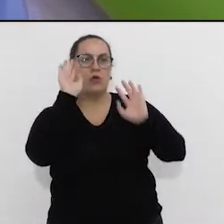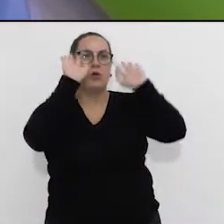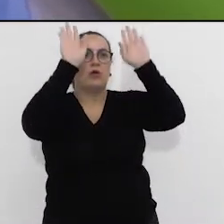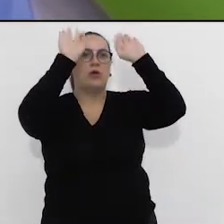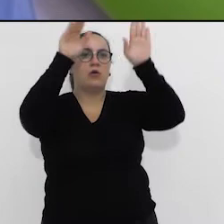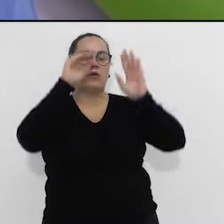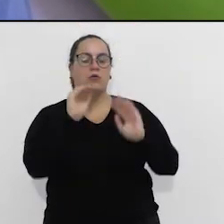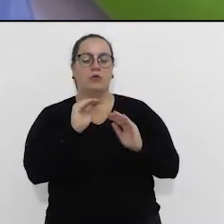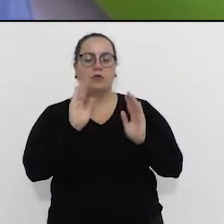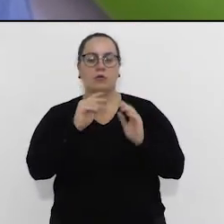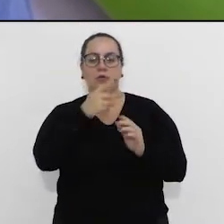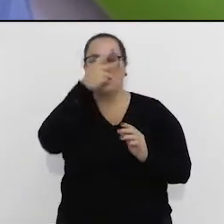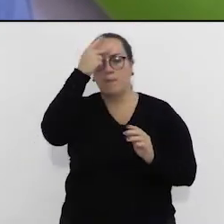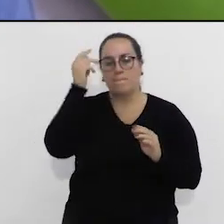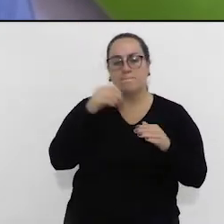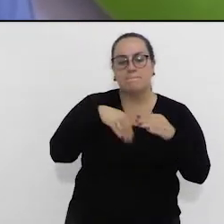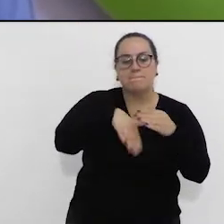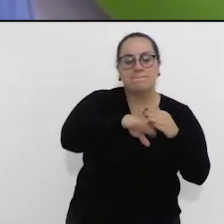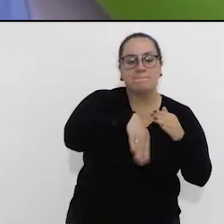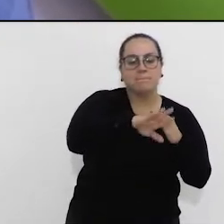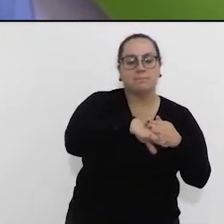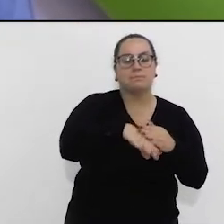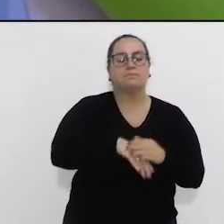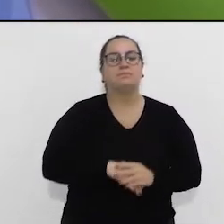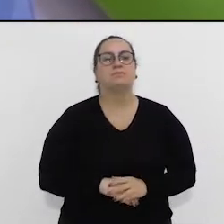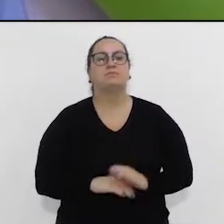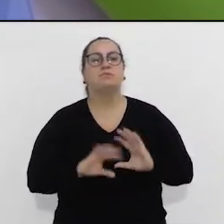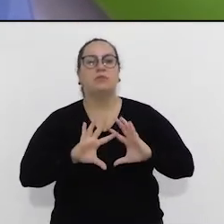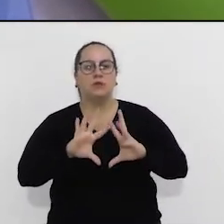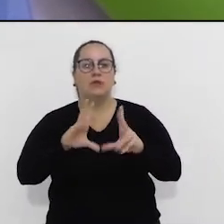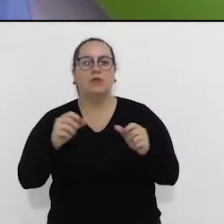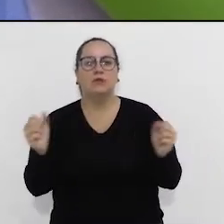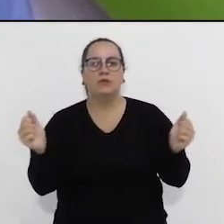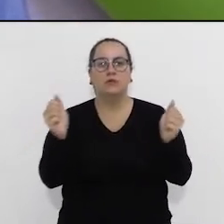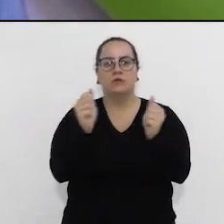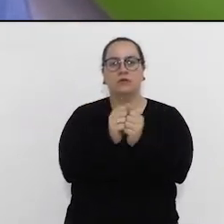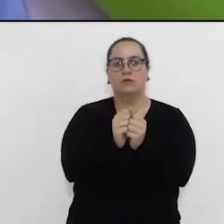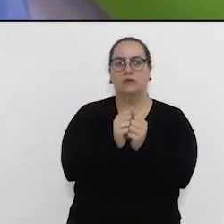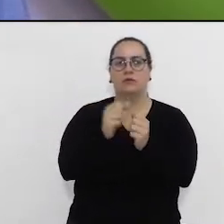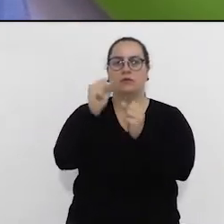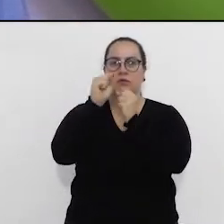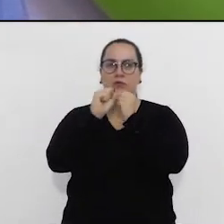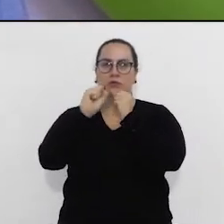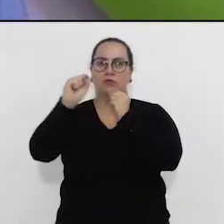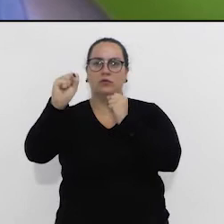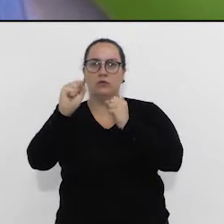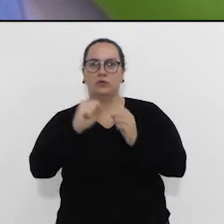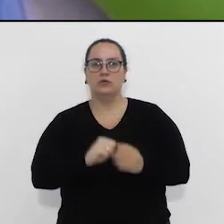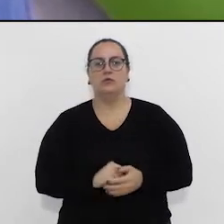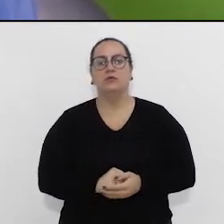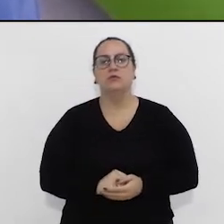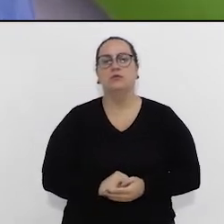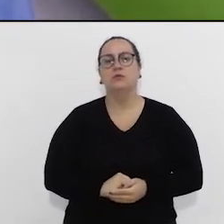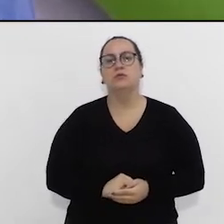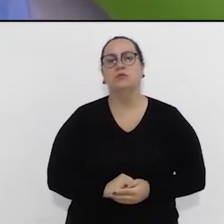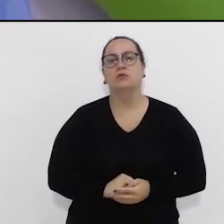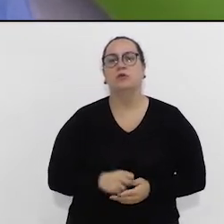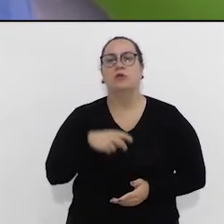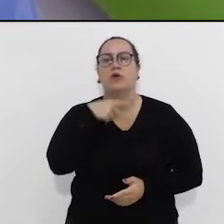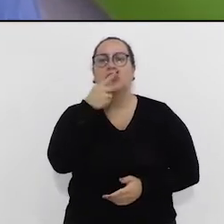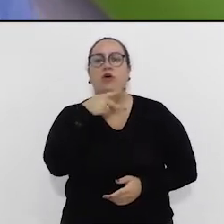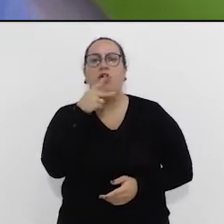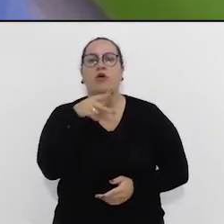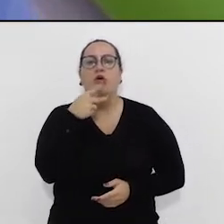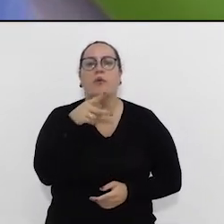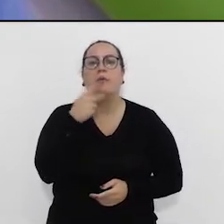gosta de futebol de areia nós temos intenção de englobar toda a prática esportiva dentro dentro das escolas municipais e eu